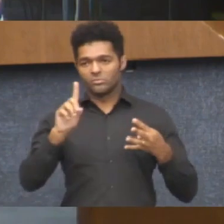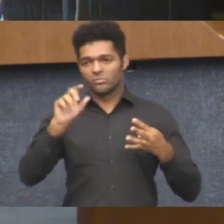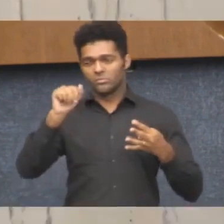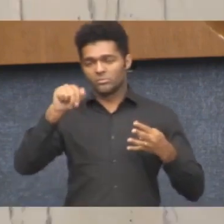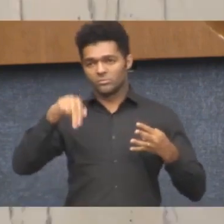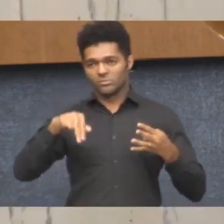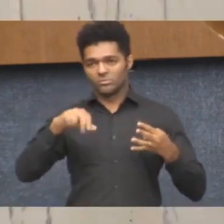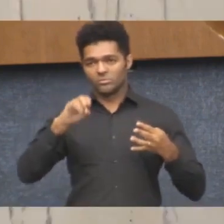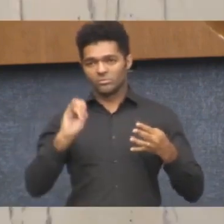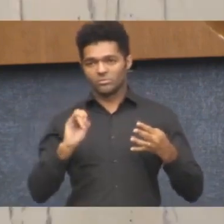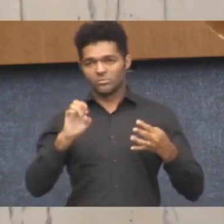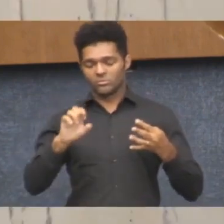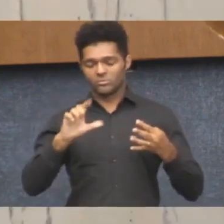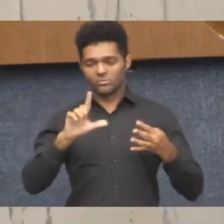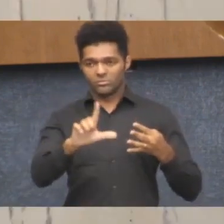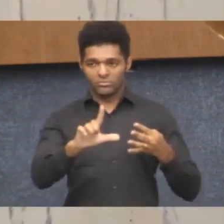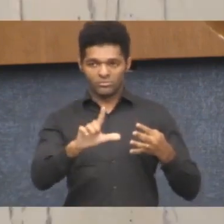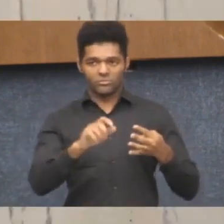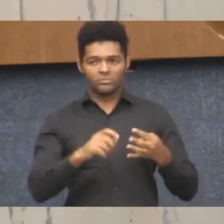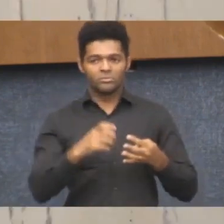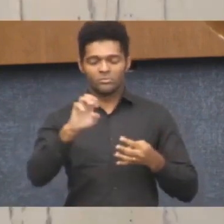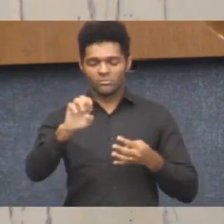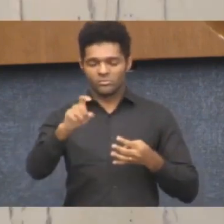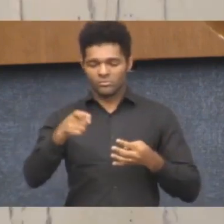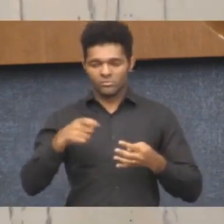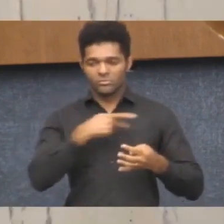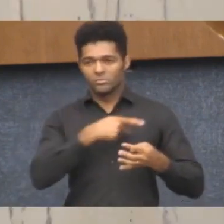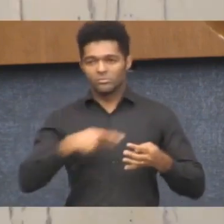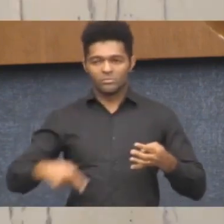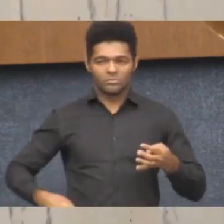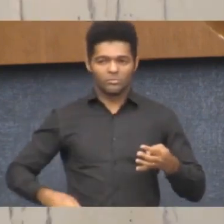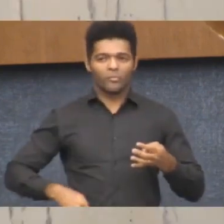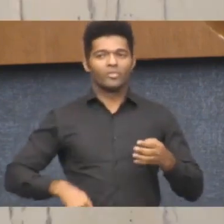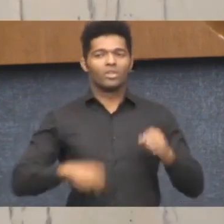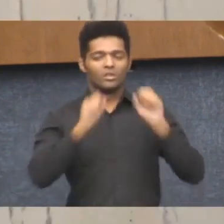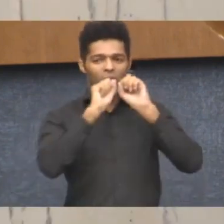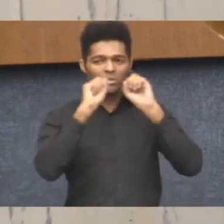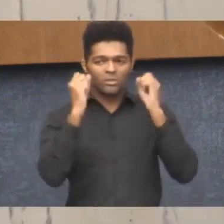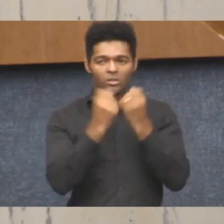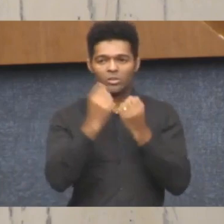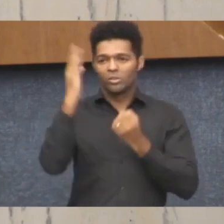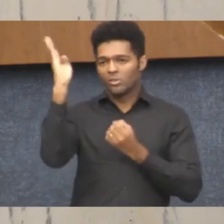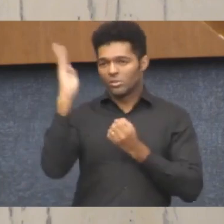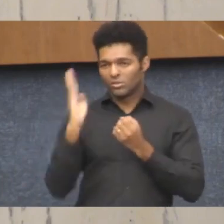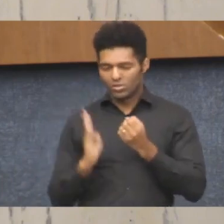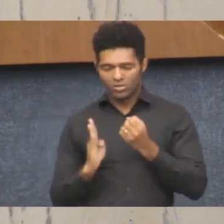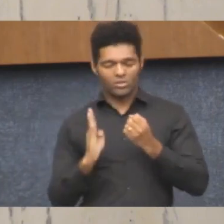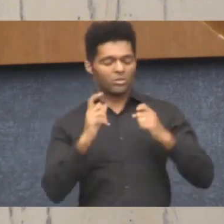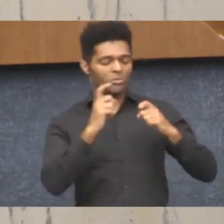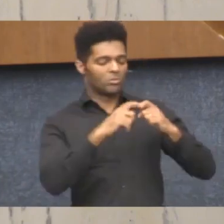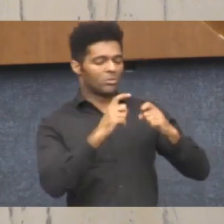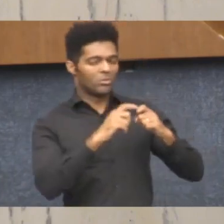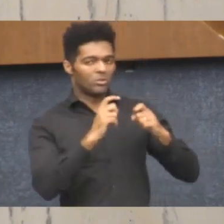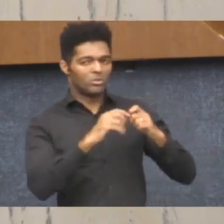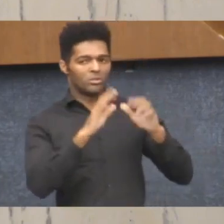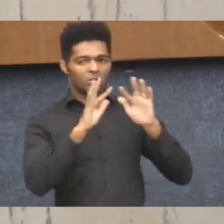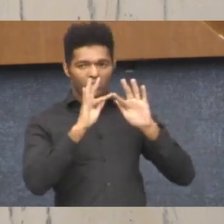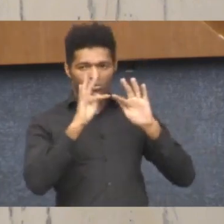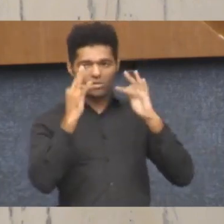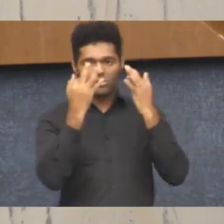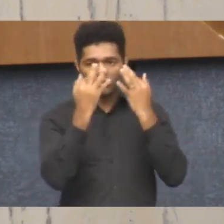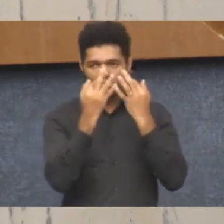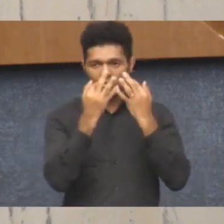Daniel Knupp, ex-presidente da Sociedade Brasileira de Medicina de Família e Comunidade.